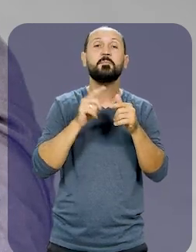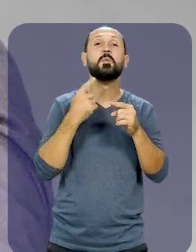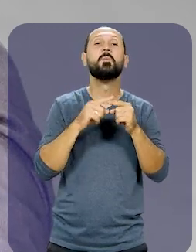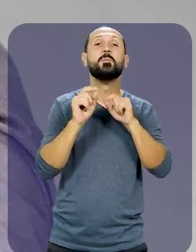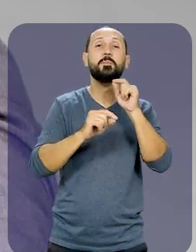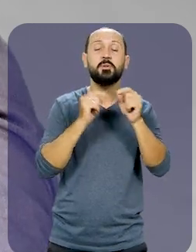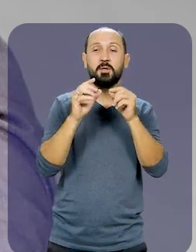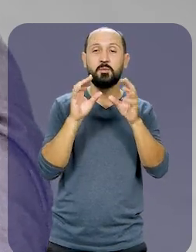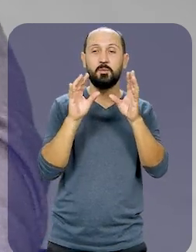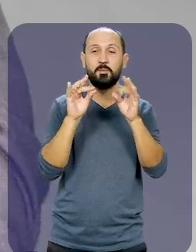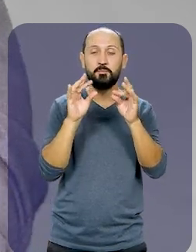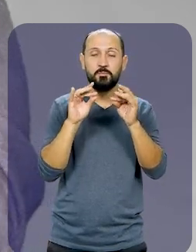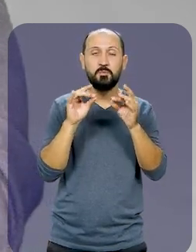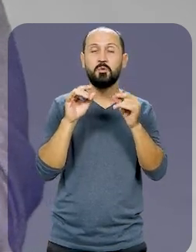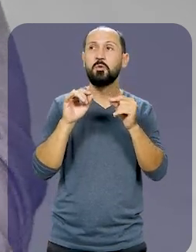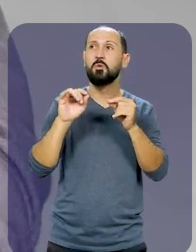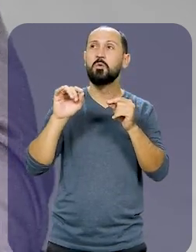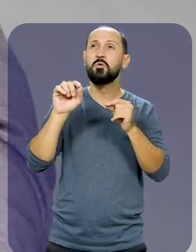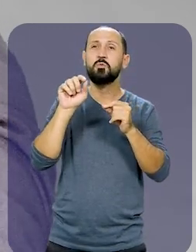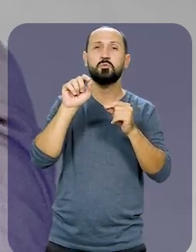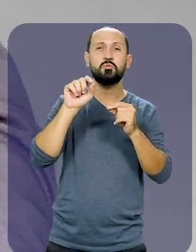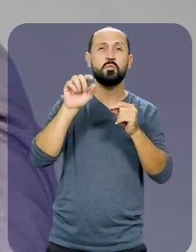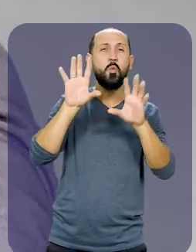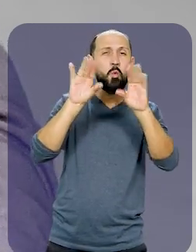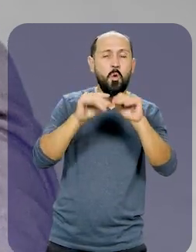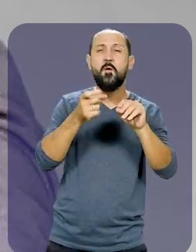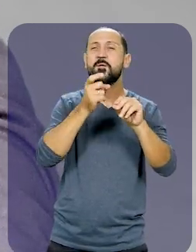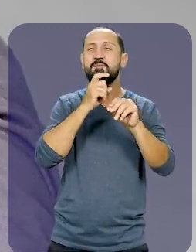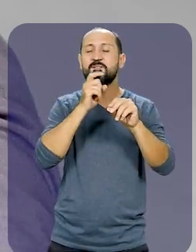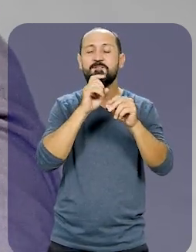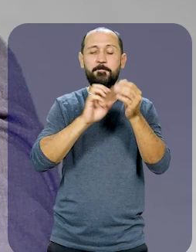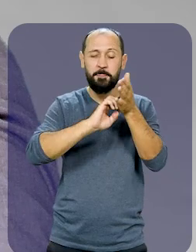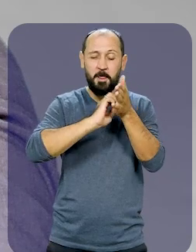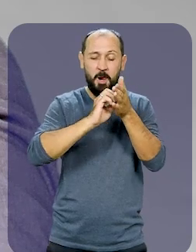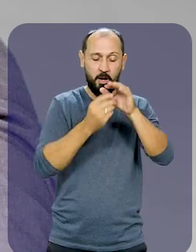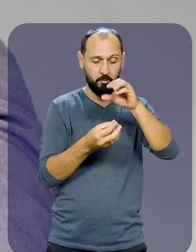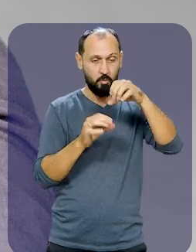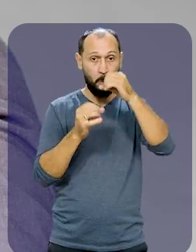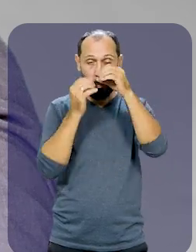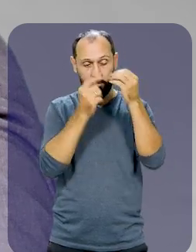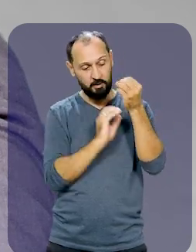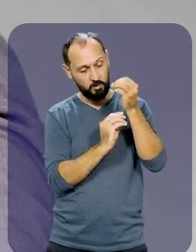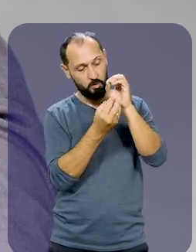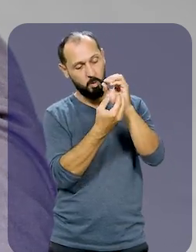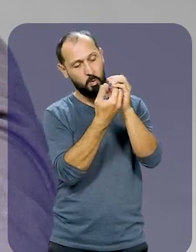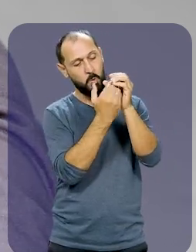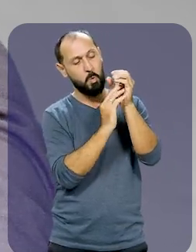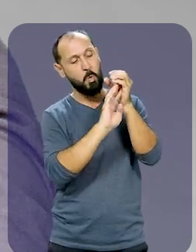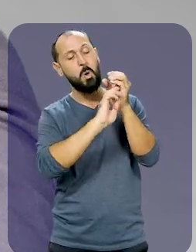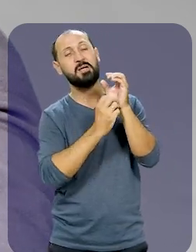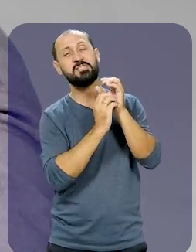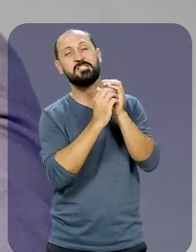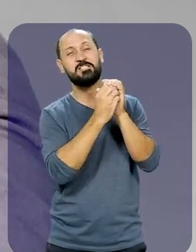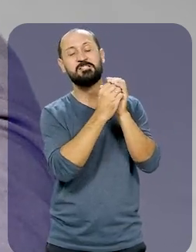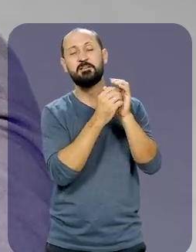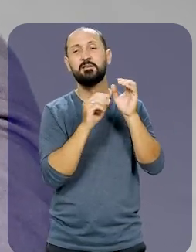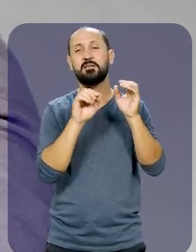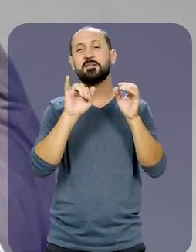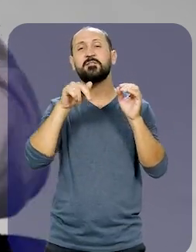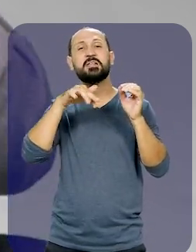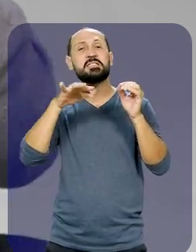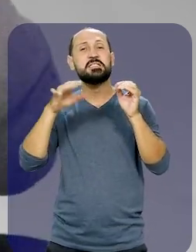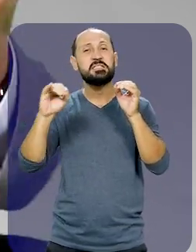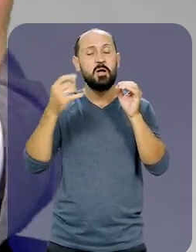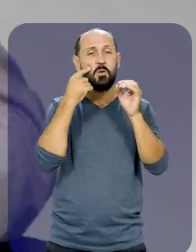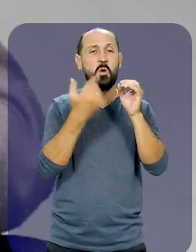é porque como essas substâncias, os poluentes, o ar seco e frio, irritam a mucosa, então ela acaba desenvolvendo